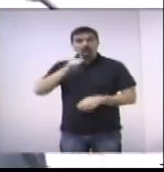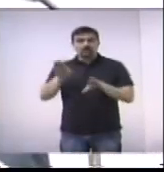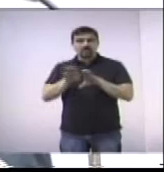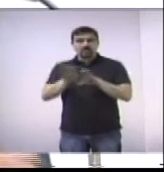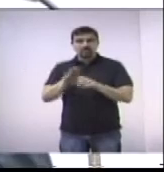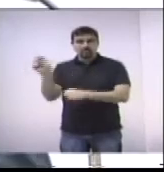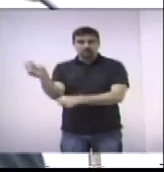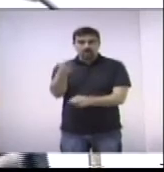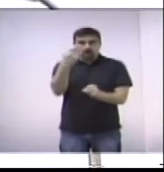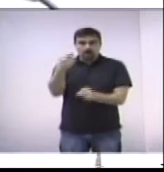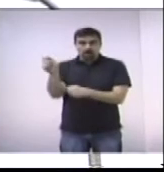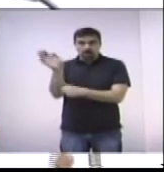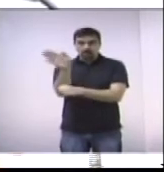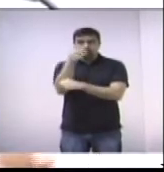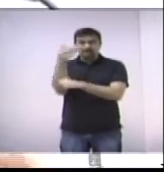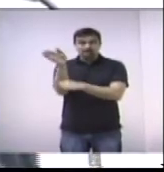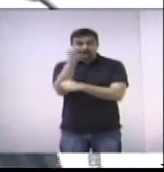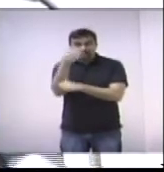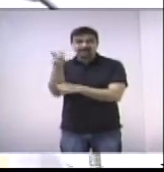de